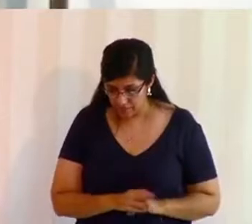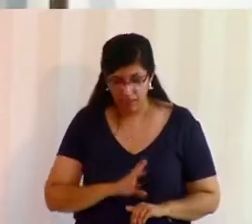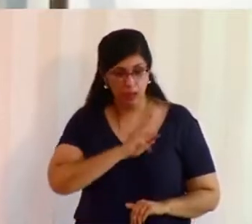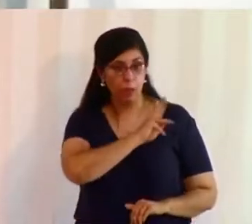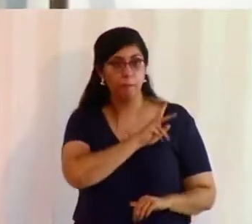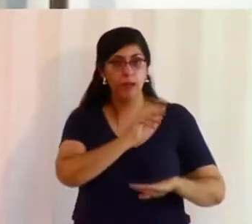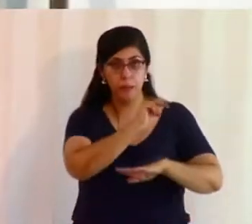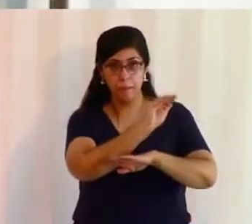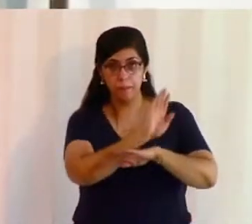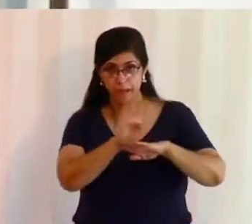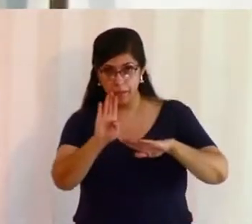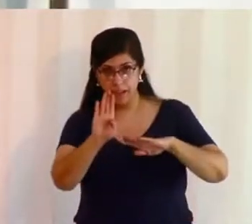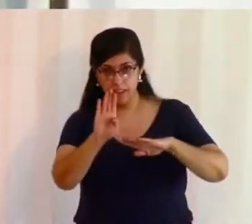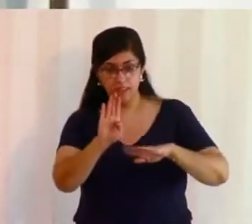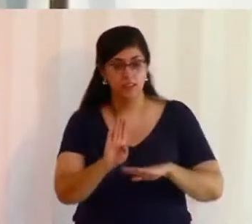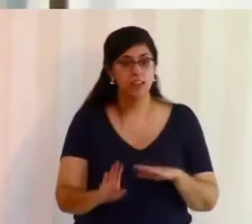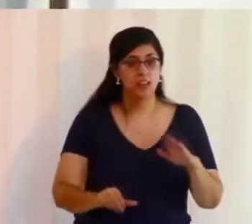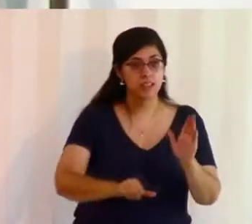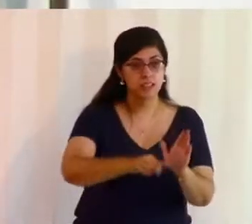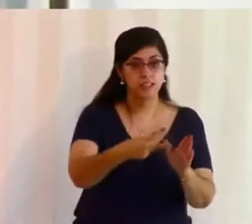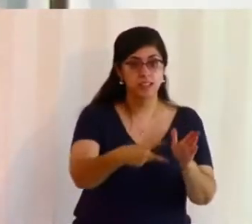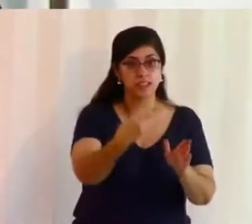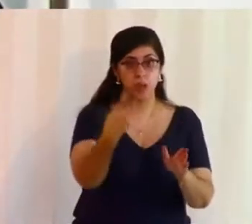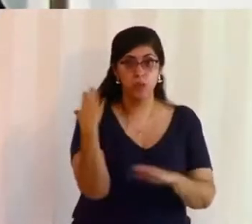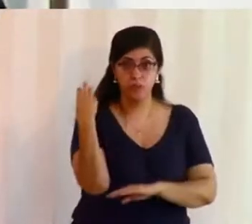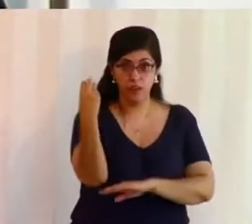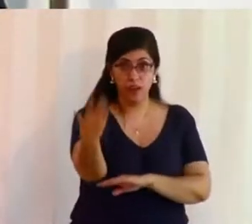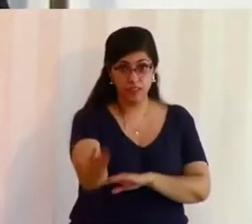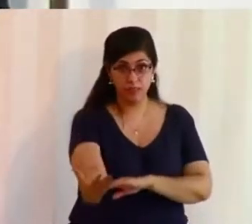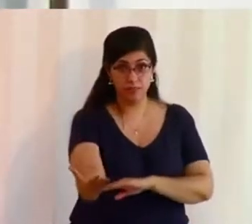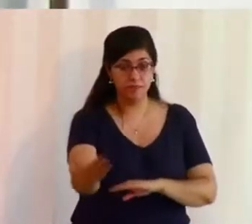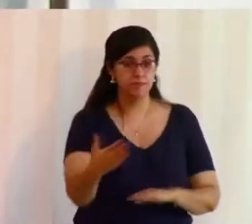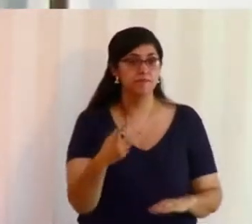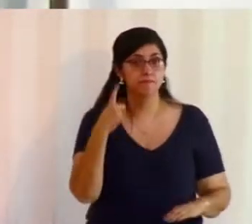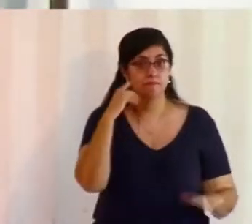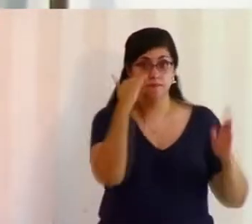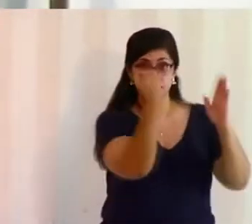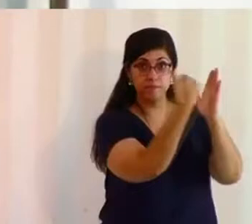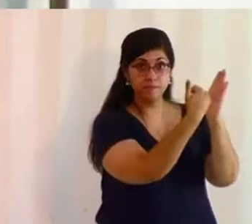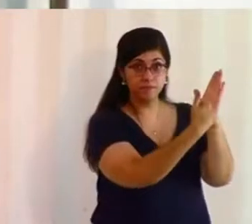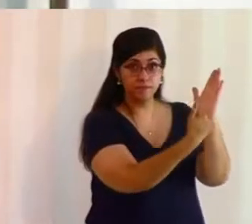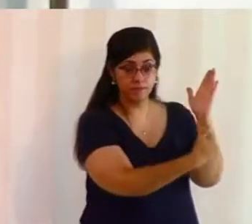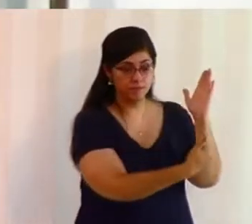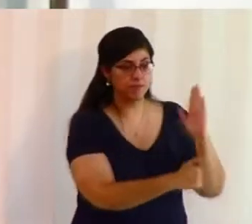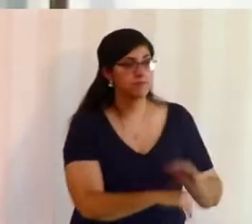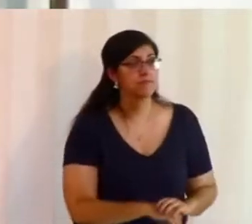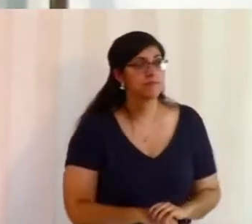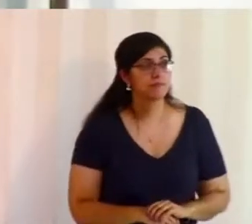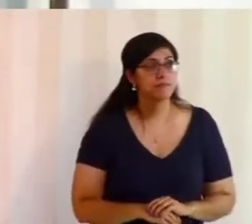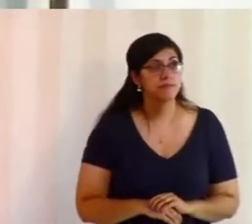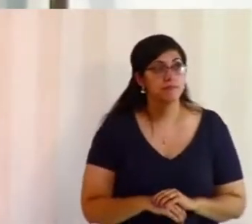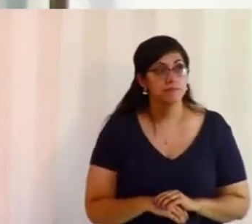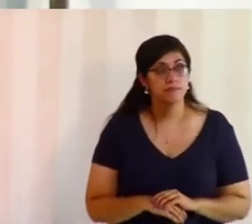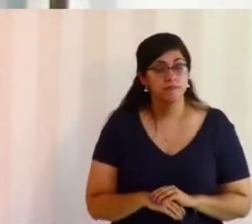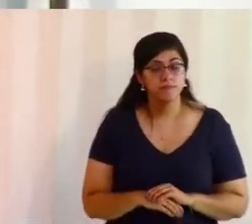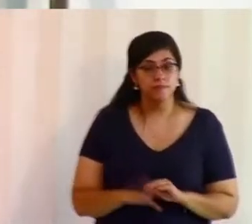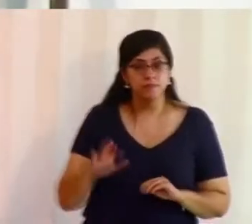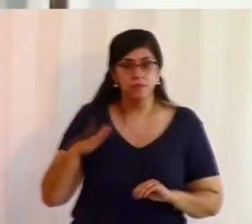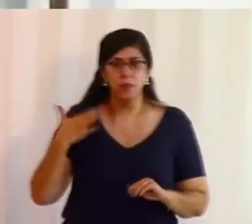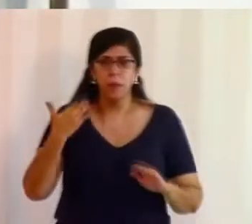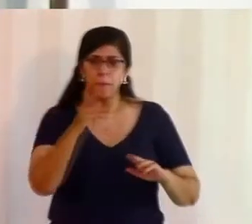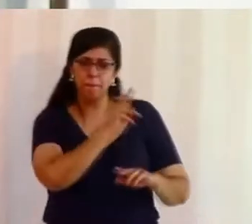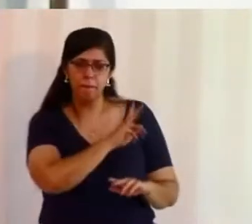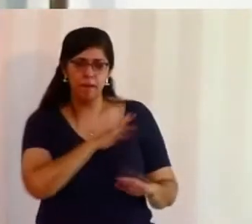viagem missionária. O texto diz no capítulo 16, os primeiros versos, que quando Paulo e Barnabé estão conversando, traçando